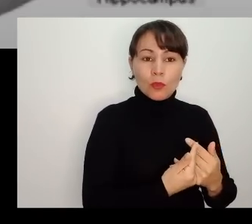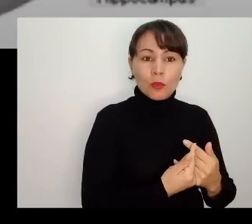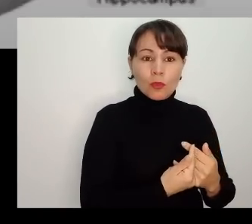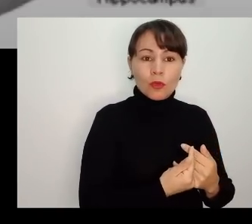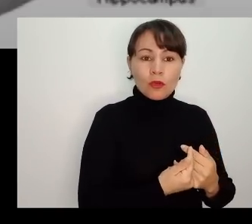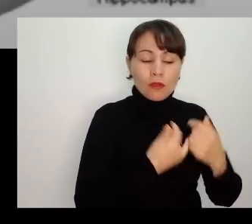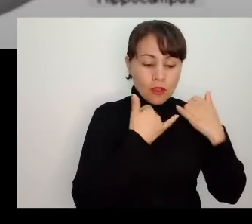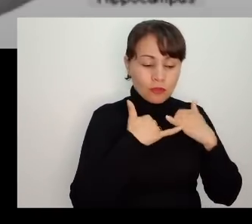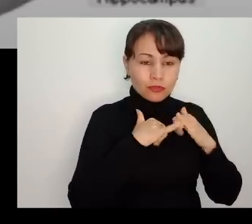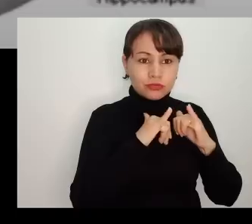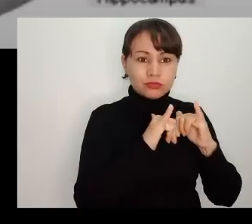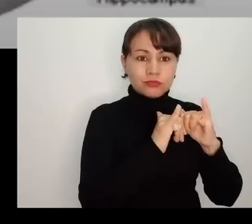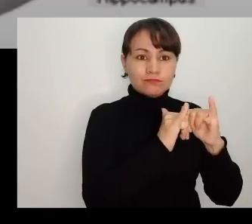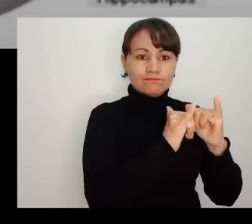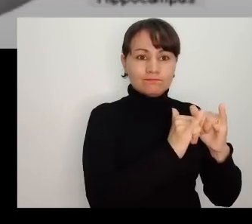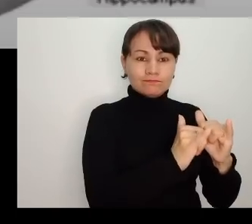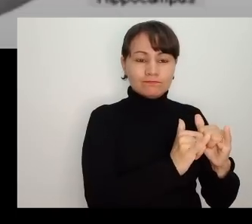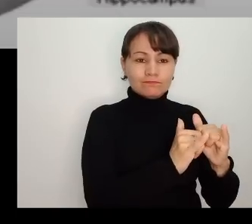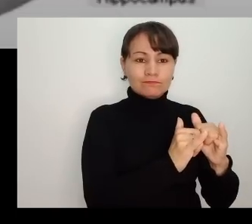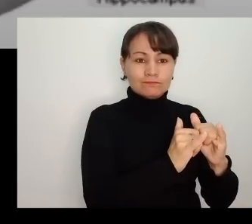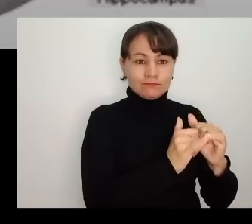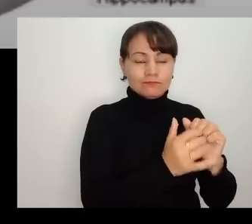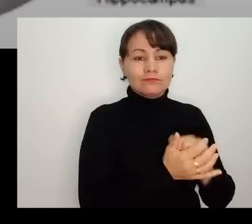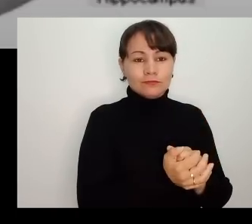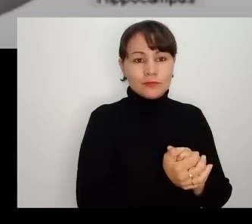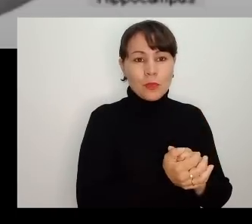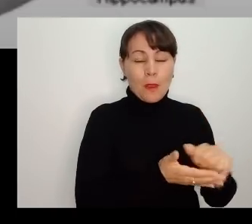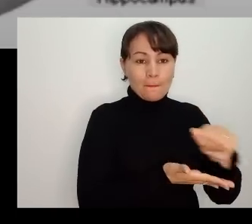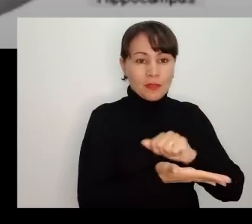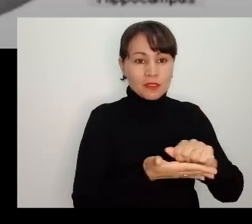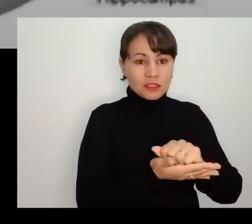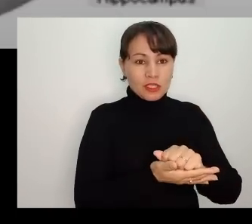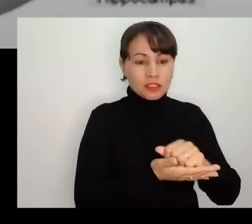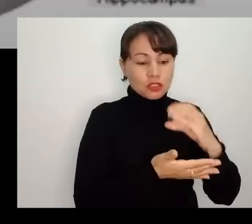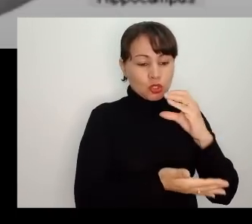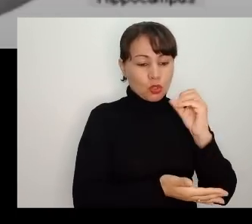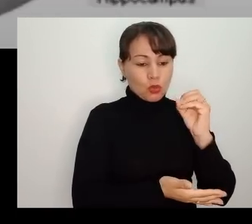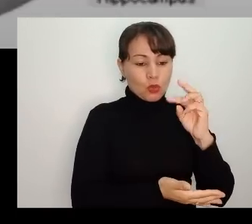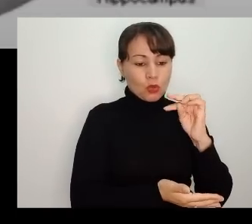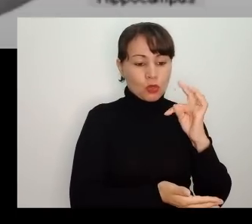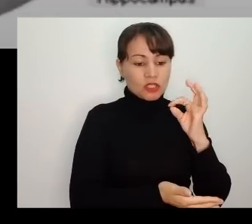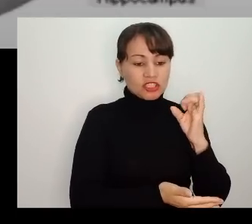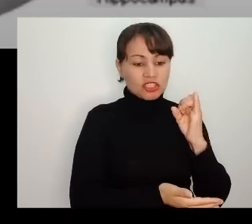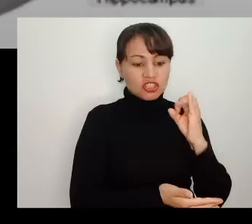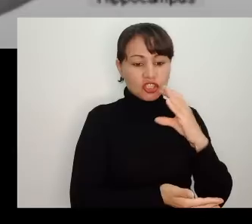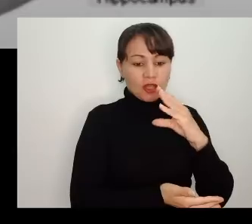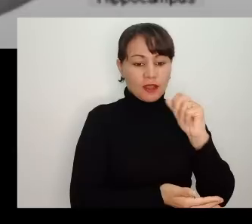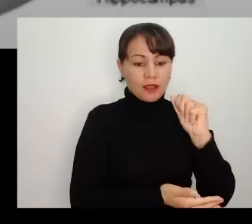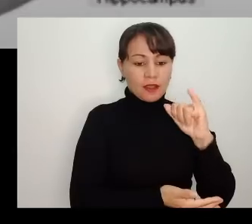vai emitir a informação para o giro do cíngulo, para as regiões corticais.